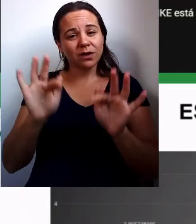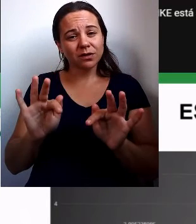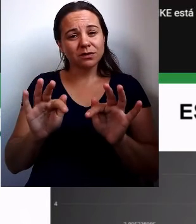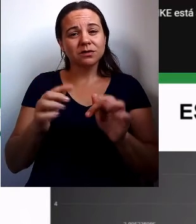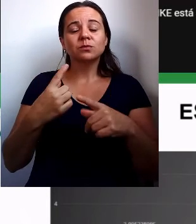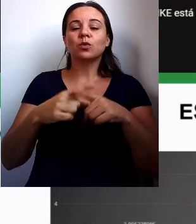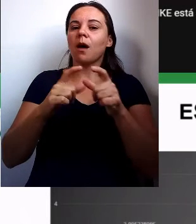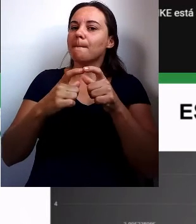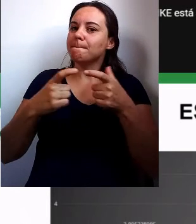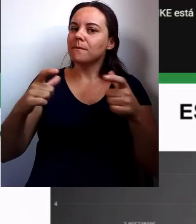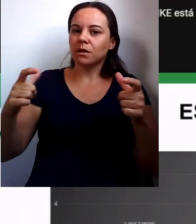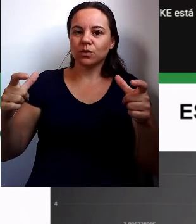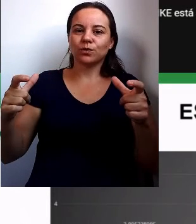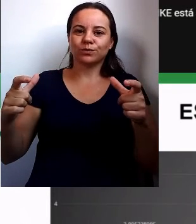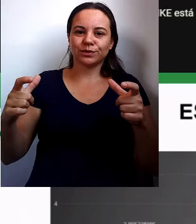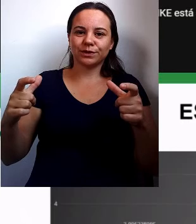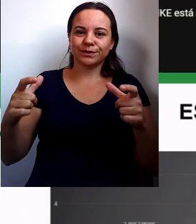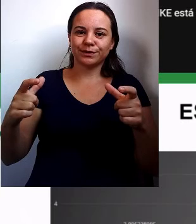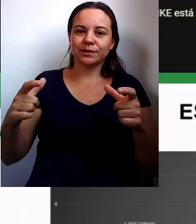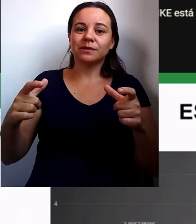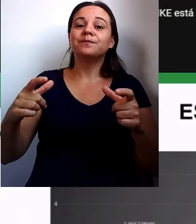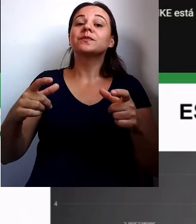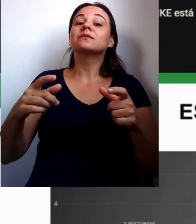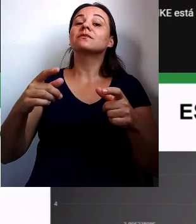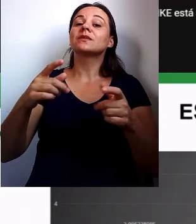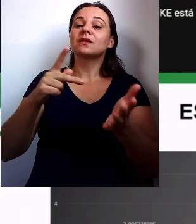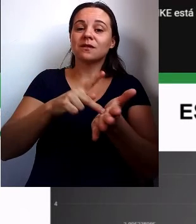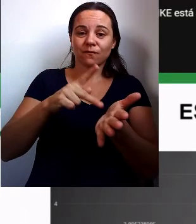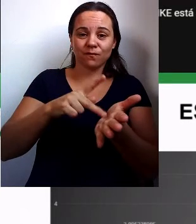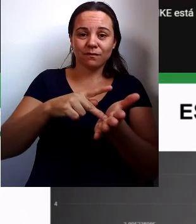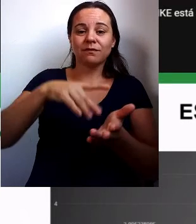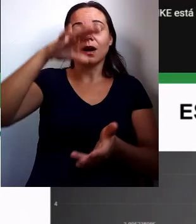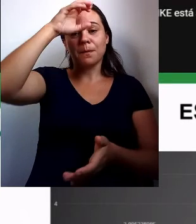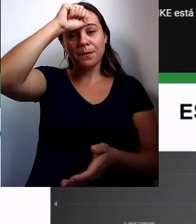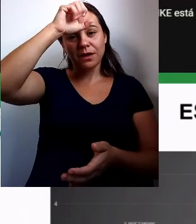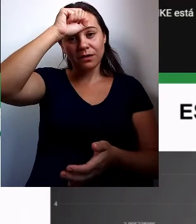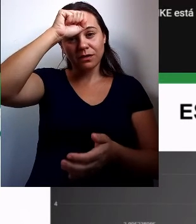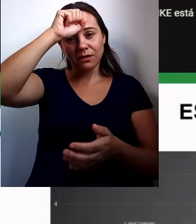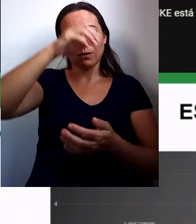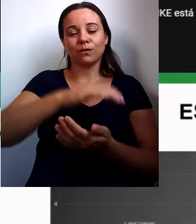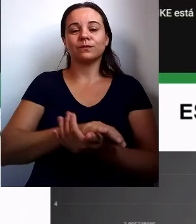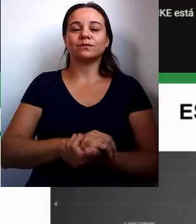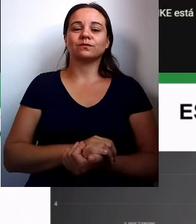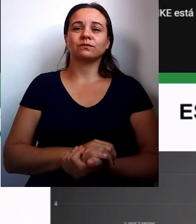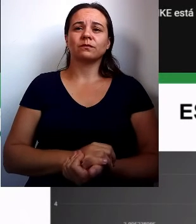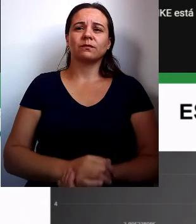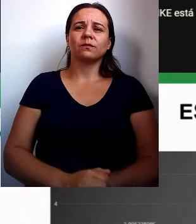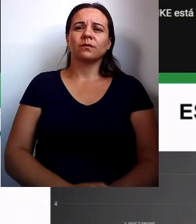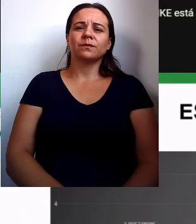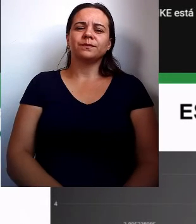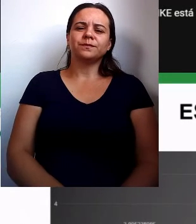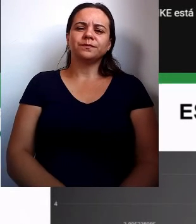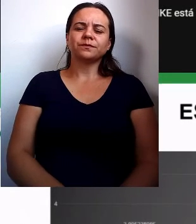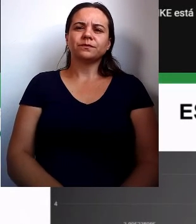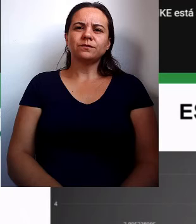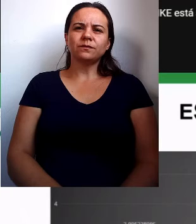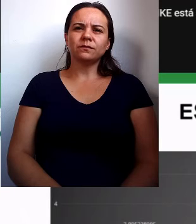feliz que na maioria houve uma aprendizagem, fomos competentes nisso.